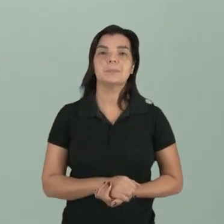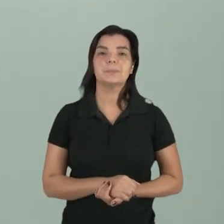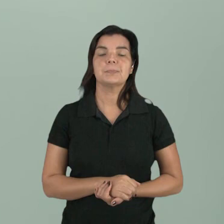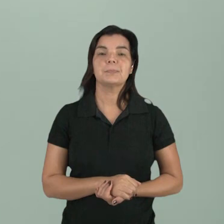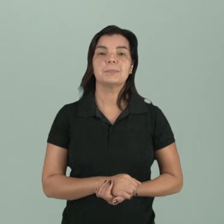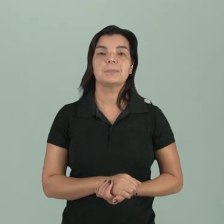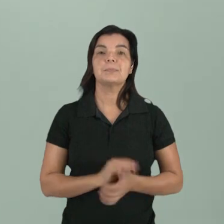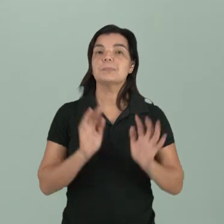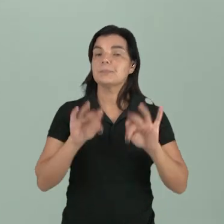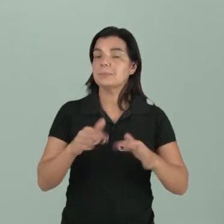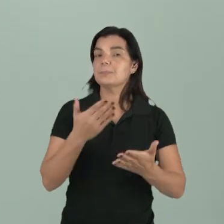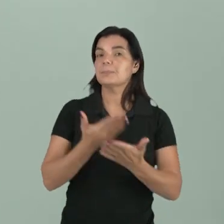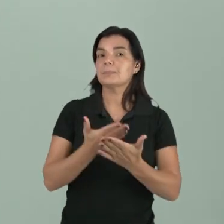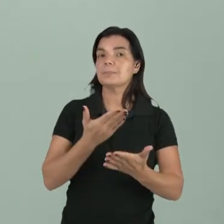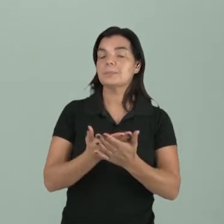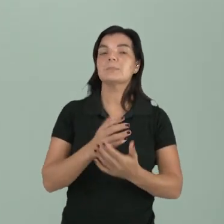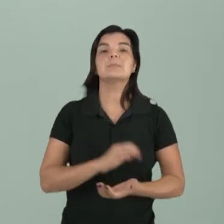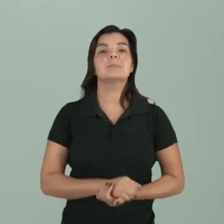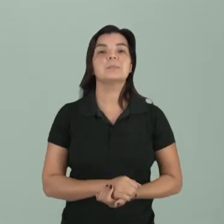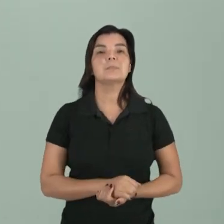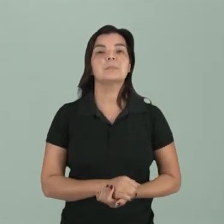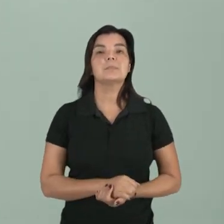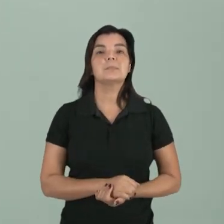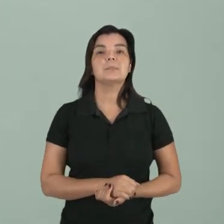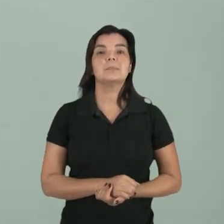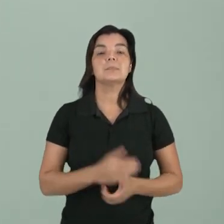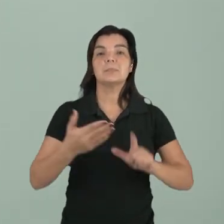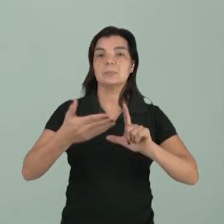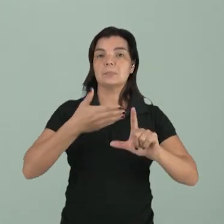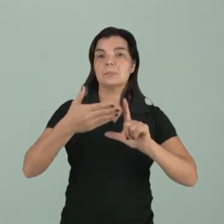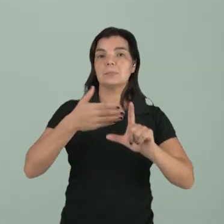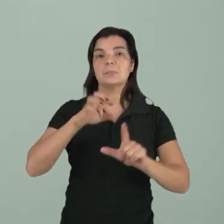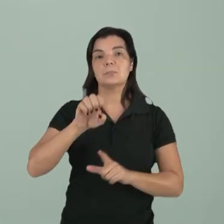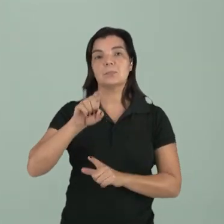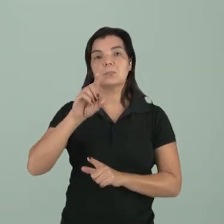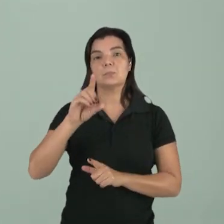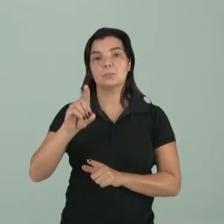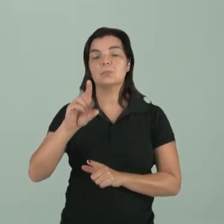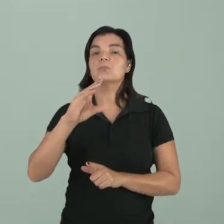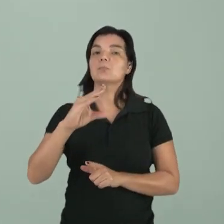é isso. Nós terminamos a nossa aula por aqui. Vocês